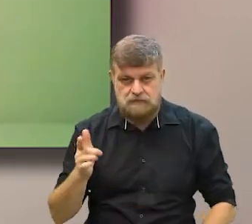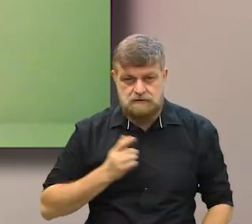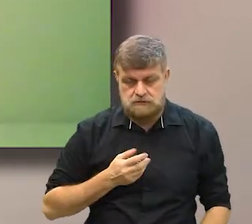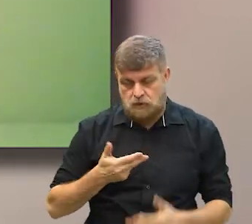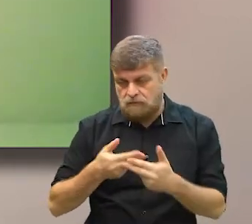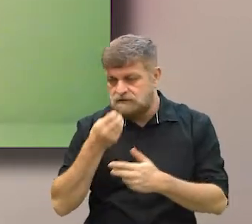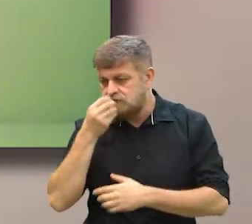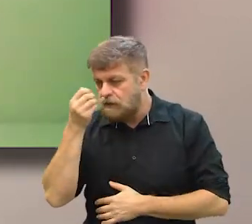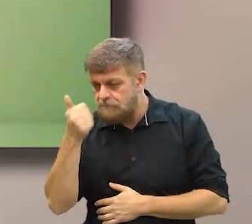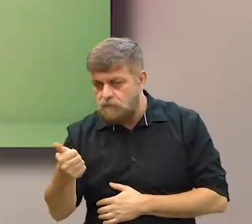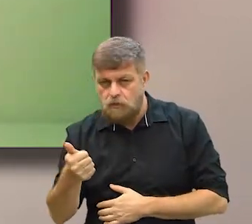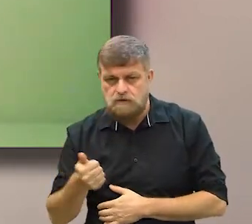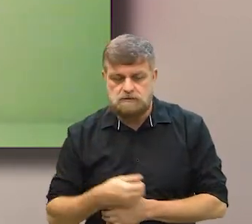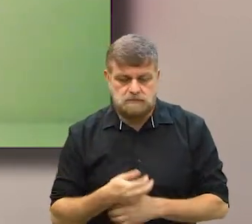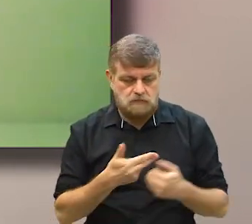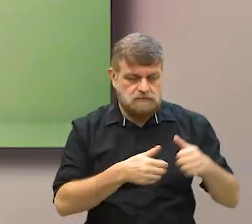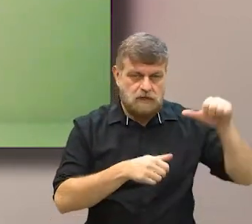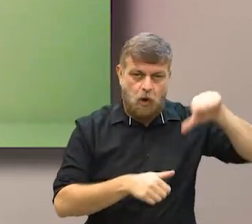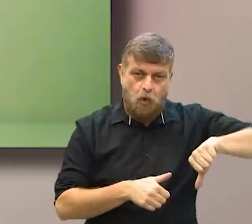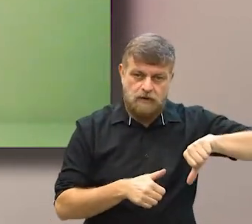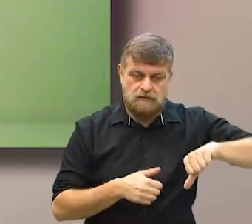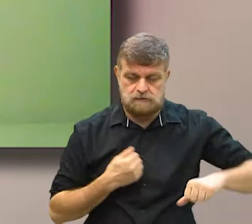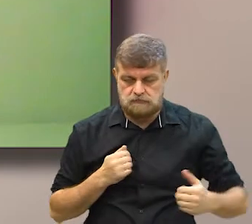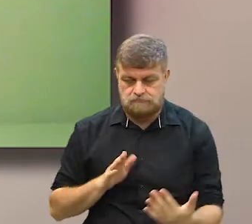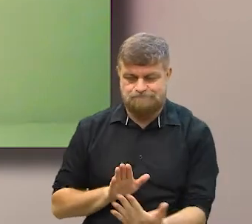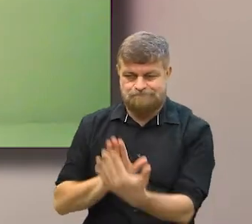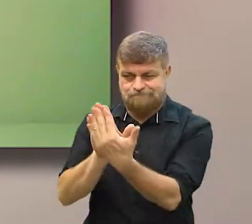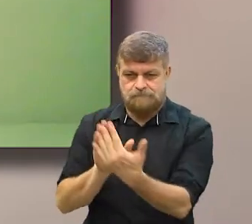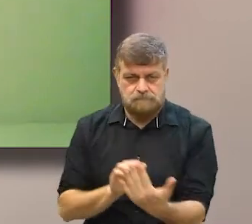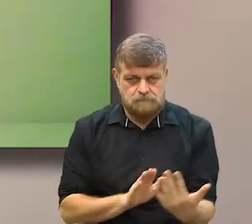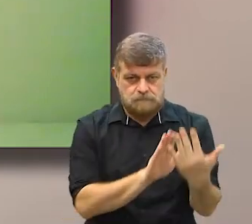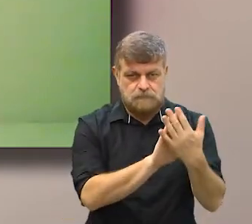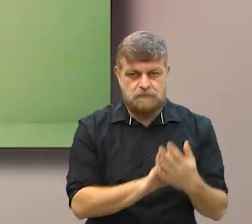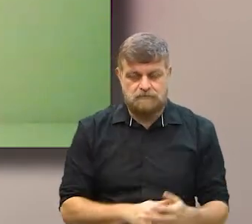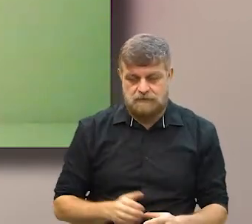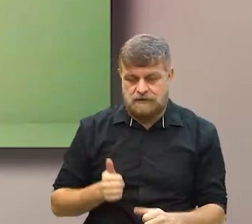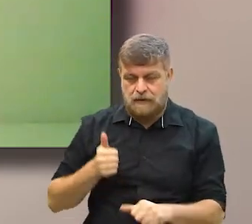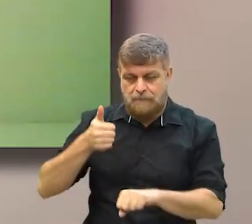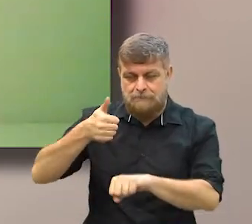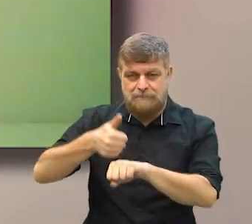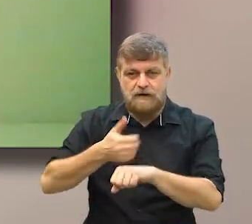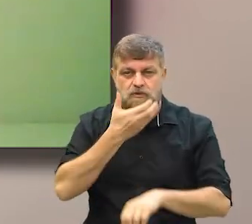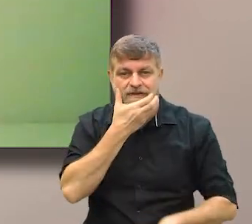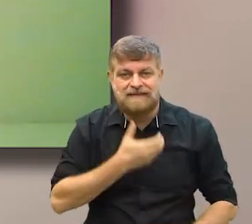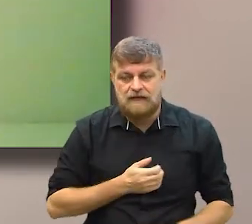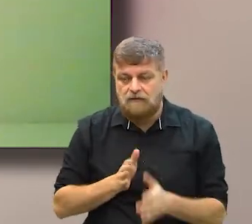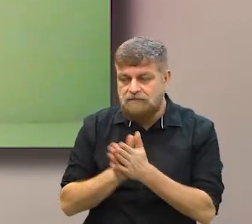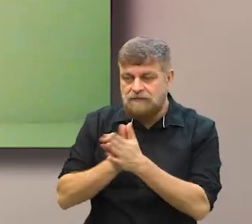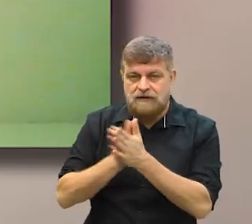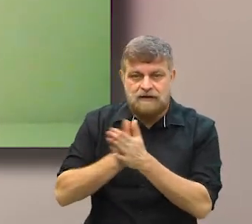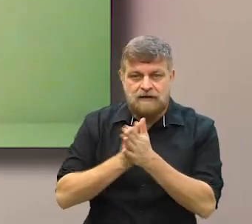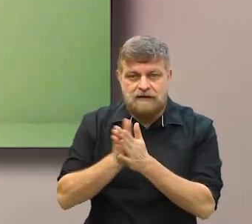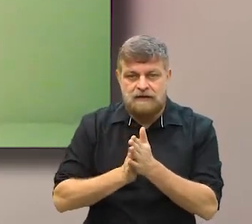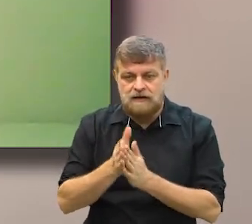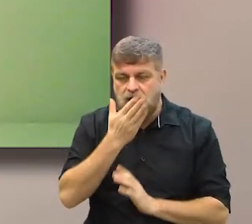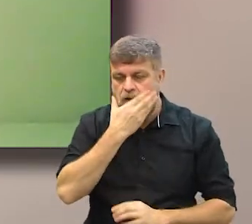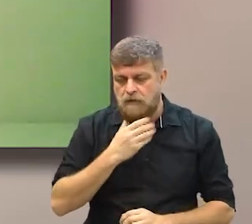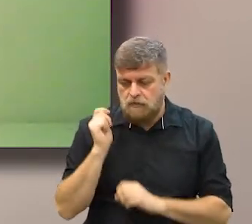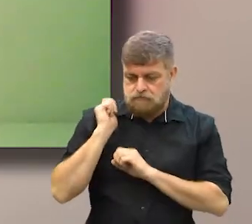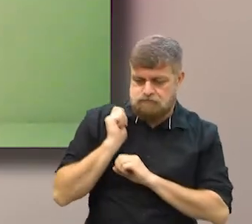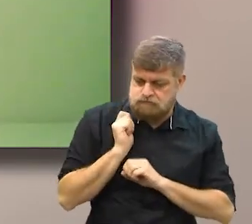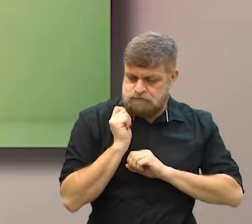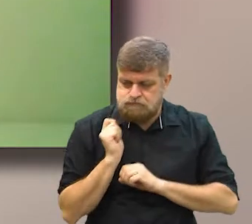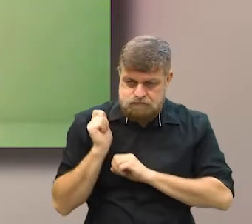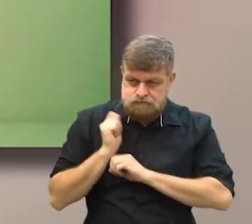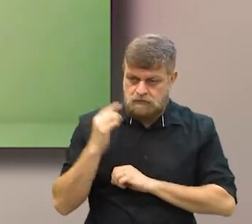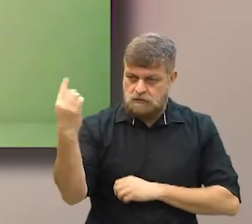enfrentamos, sejam elas ruins ou boas. Ou você, na véspera do Natal, não ficava acordado esperando o Papai Noel chegar?